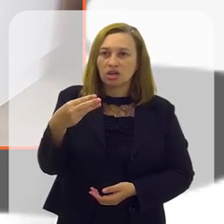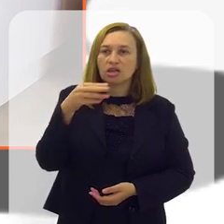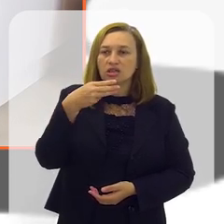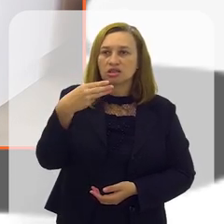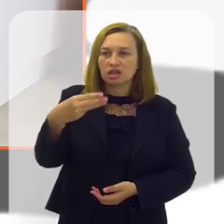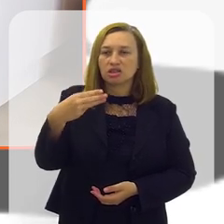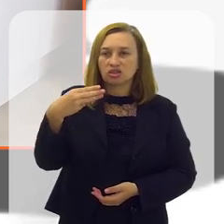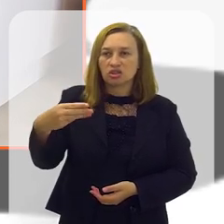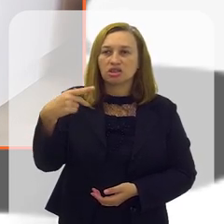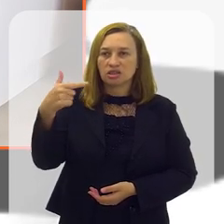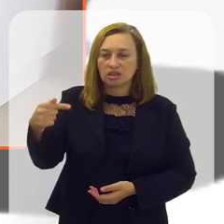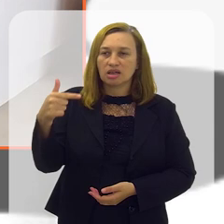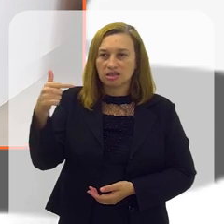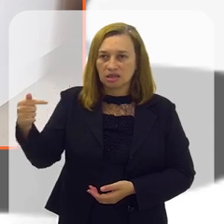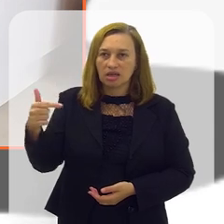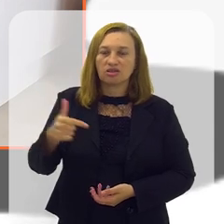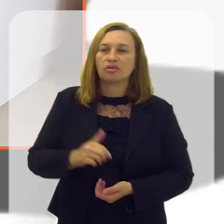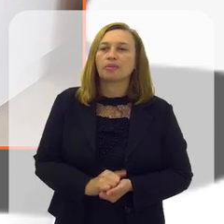2253-3377.